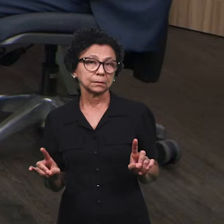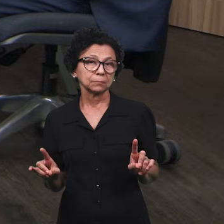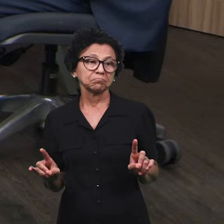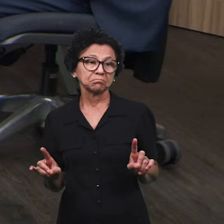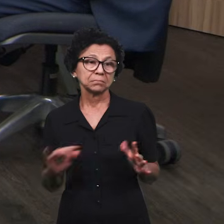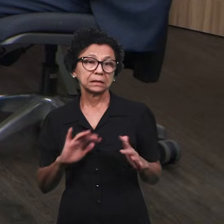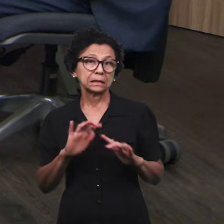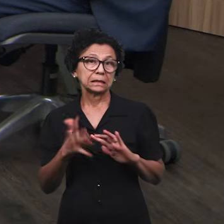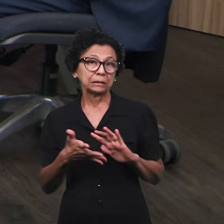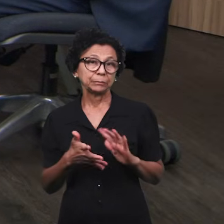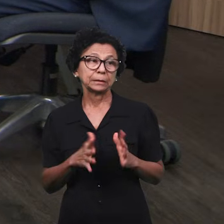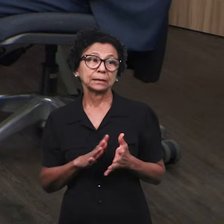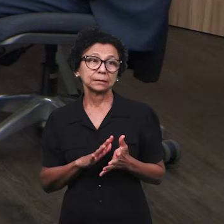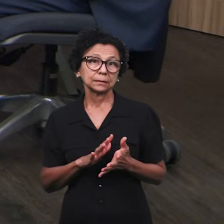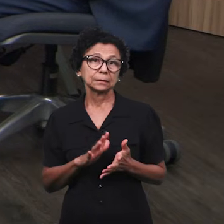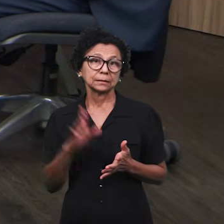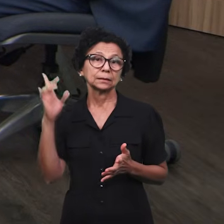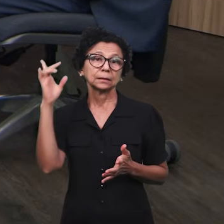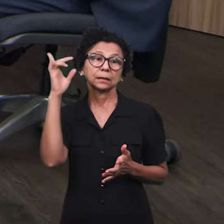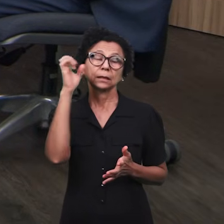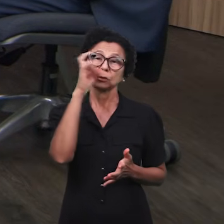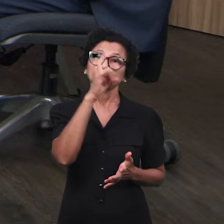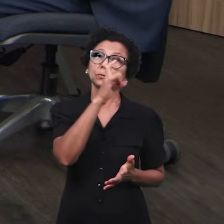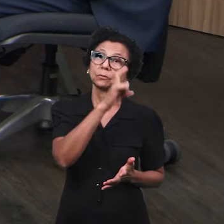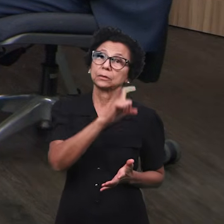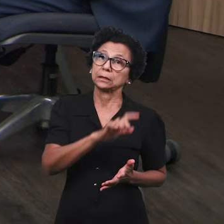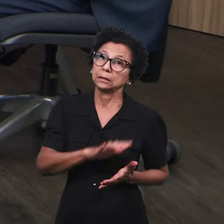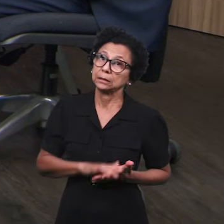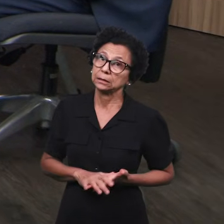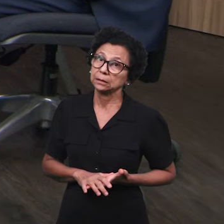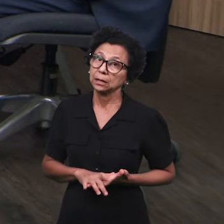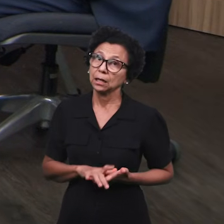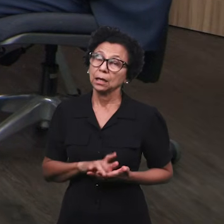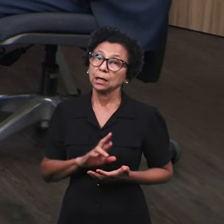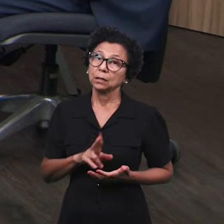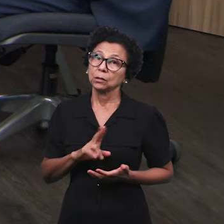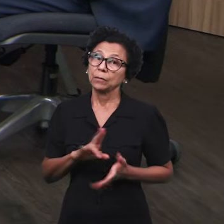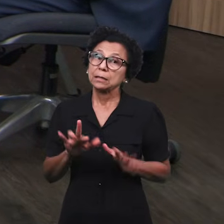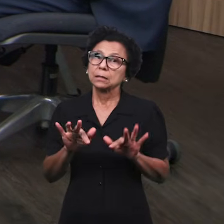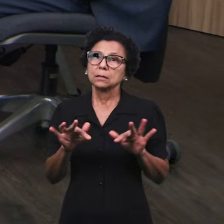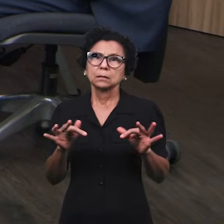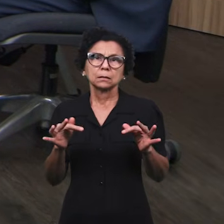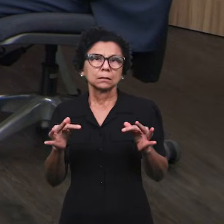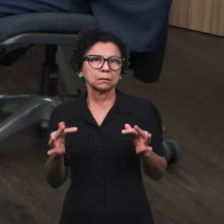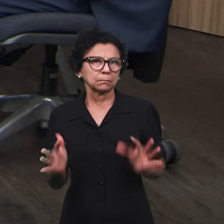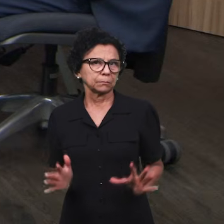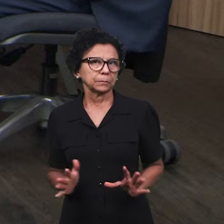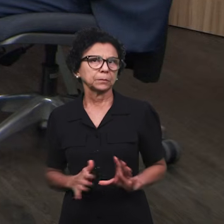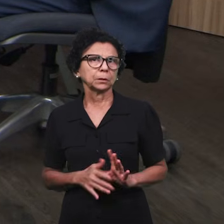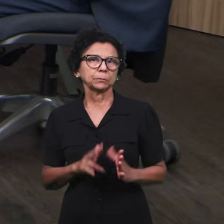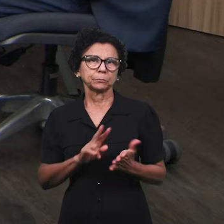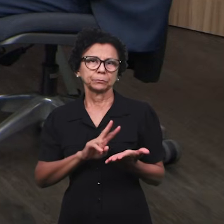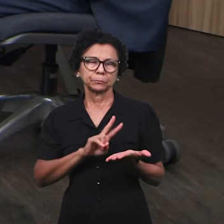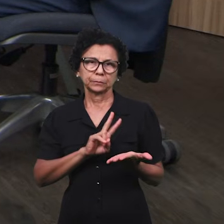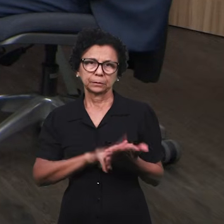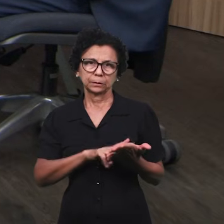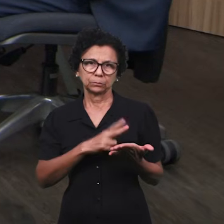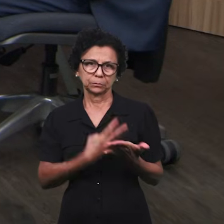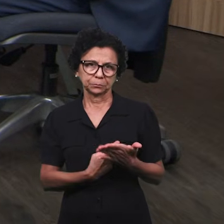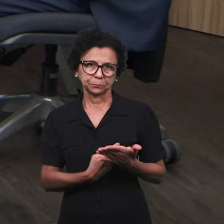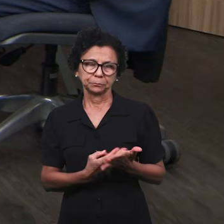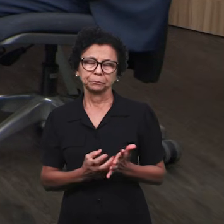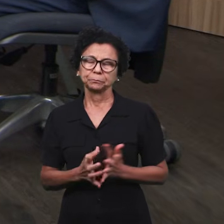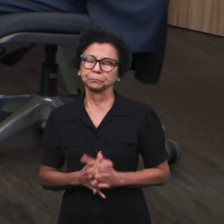Libras, complica um pouquinho, né, não é tão simples assim fazer essa tradução. Vamos seguir então